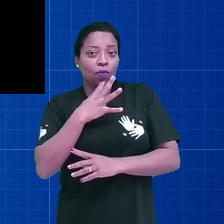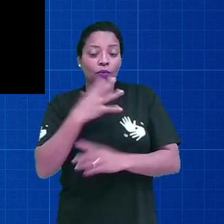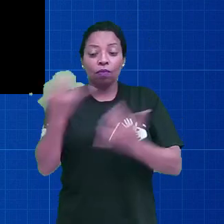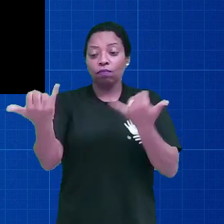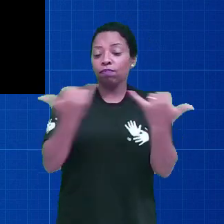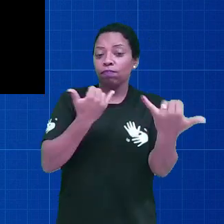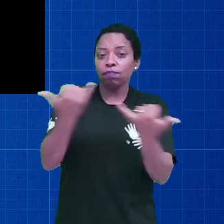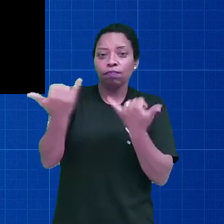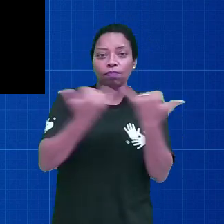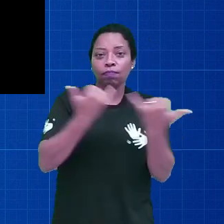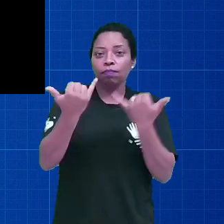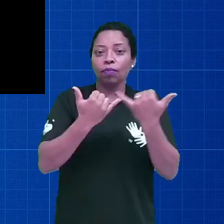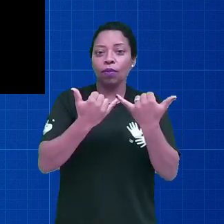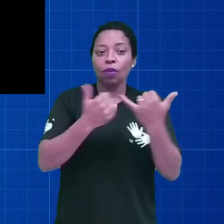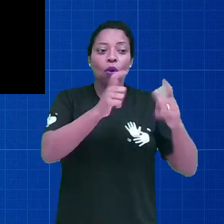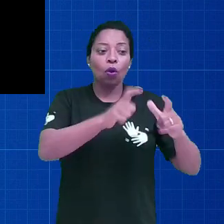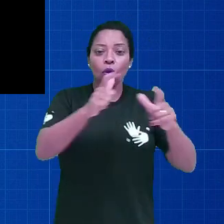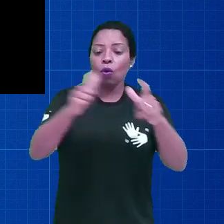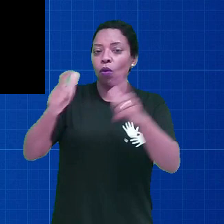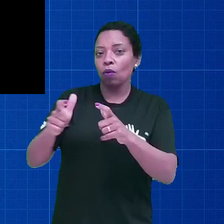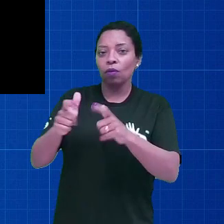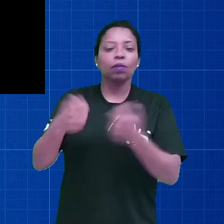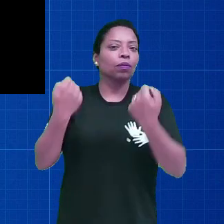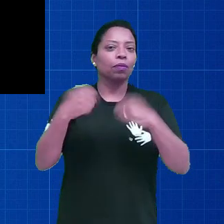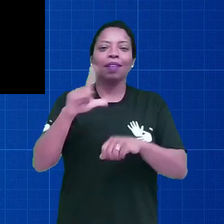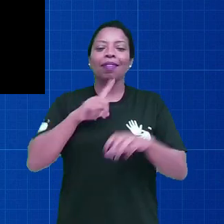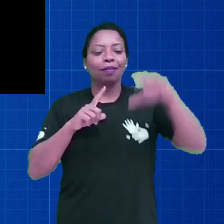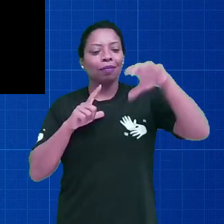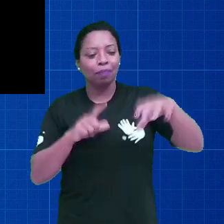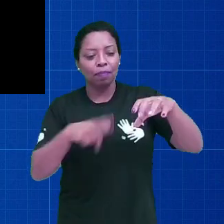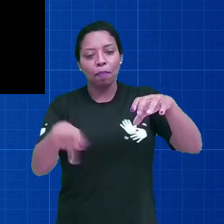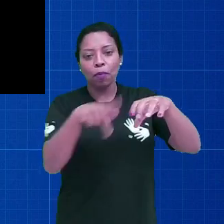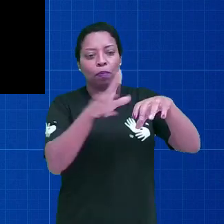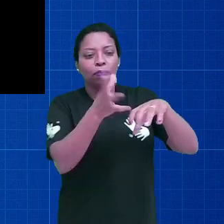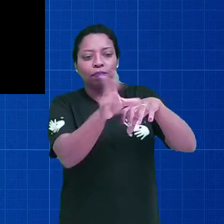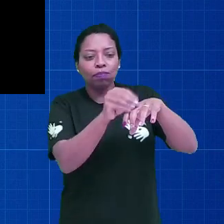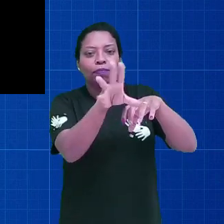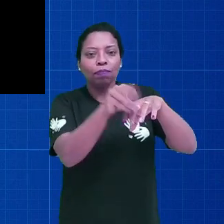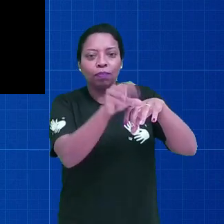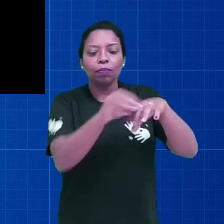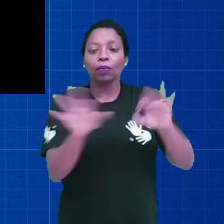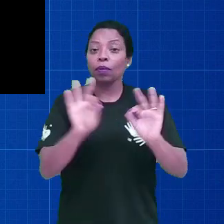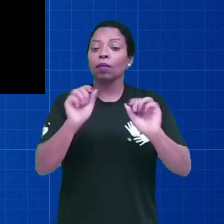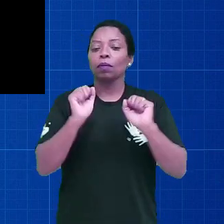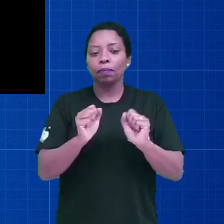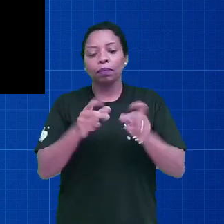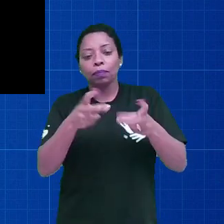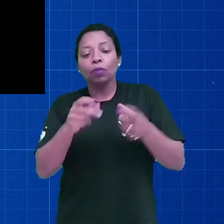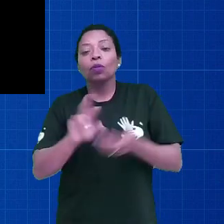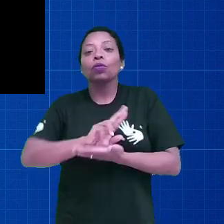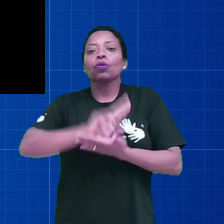de locais onde você não precisa ter um observador. Então, esses dados eles podem ser